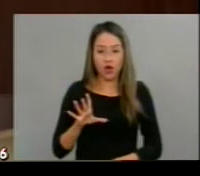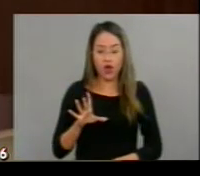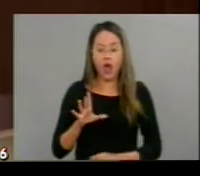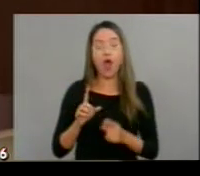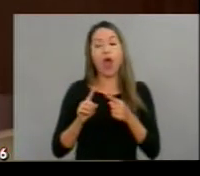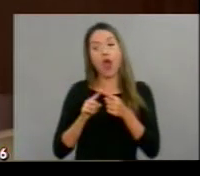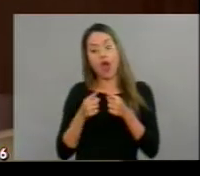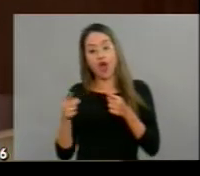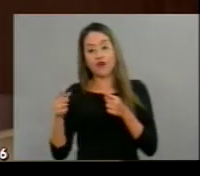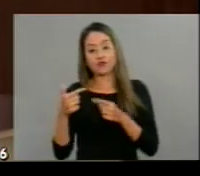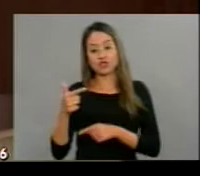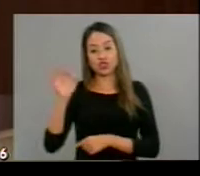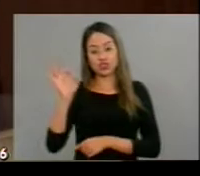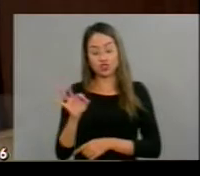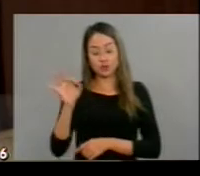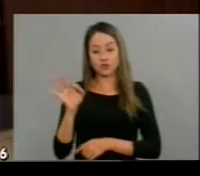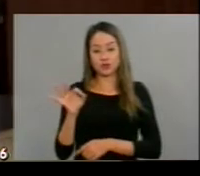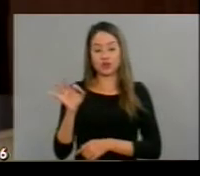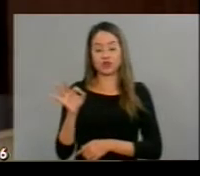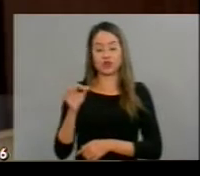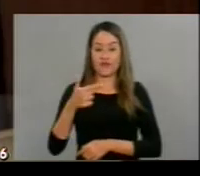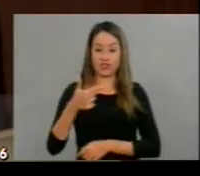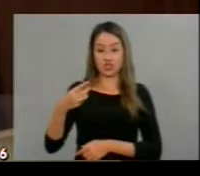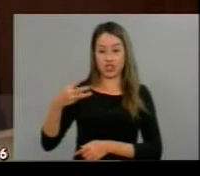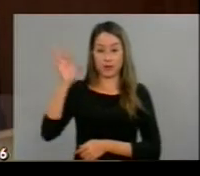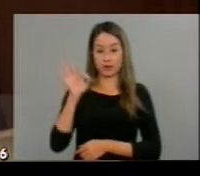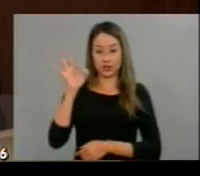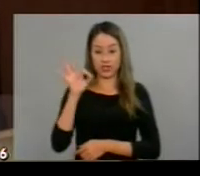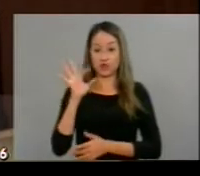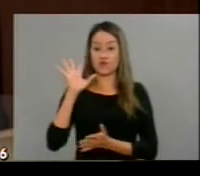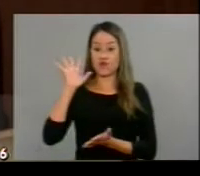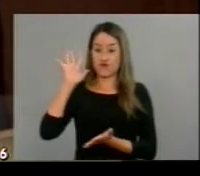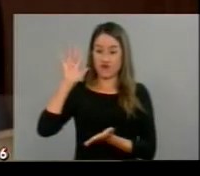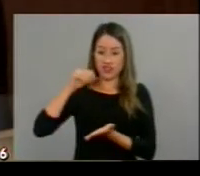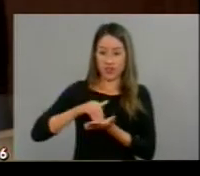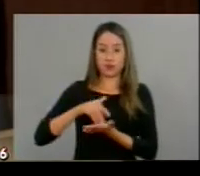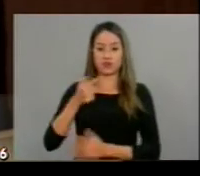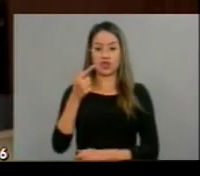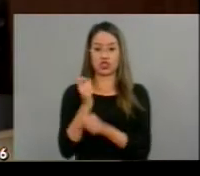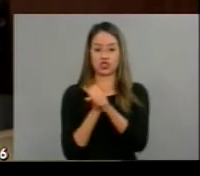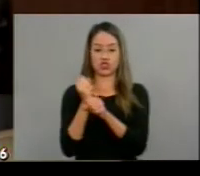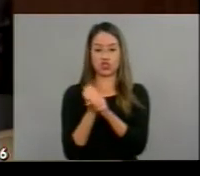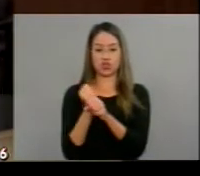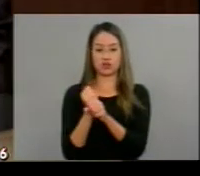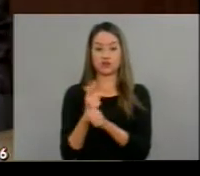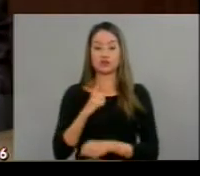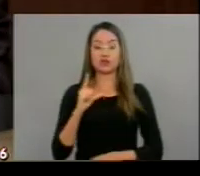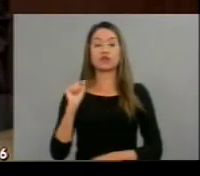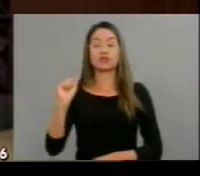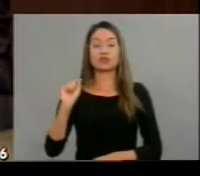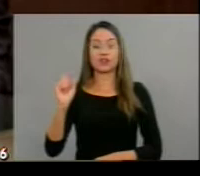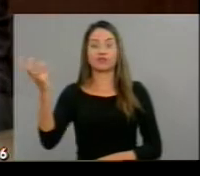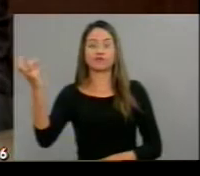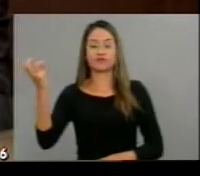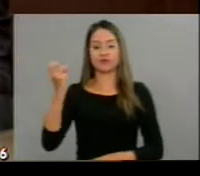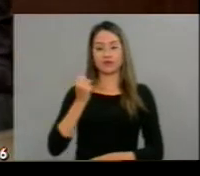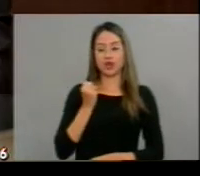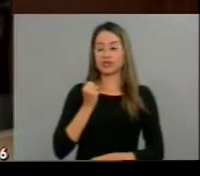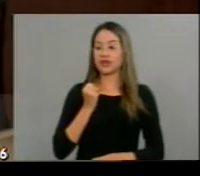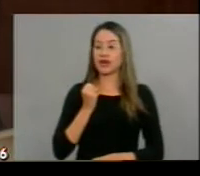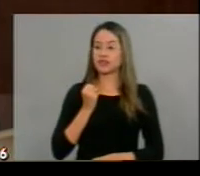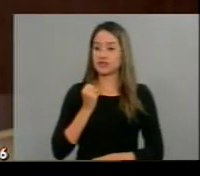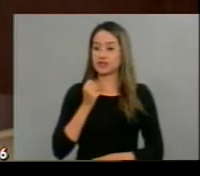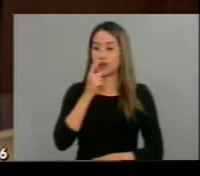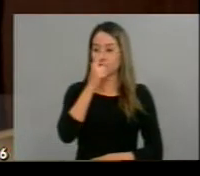por 23% ao ano pelo valor de face, e ao final de 7 anos, o que é que você tem? Você resgata o valor de face. Ou